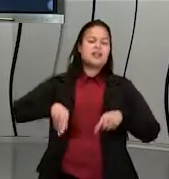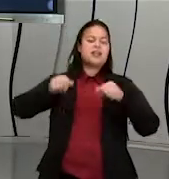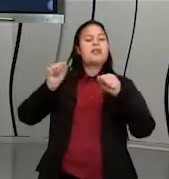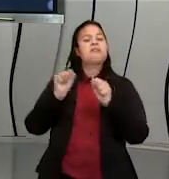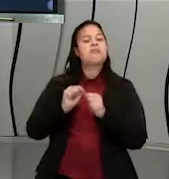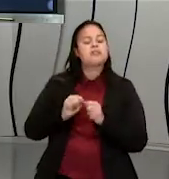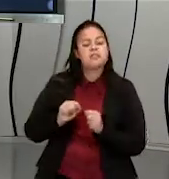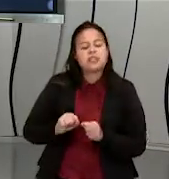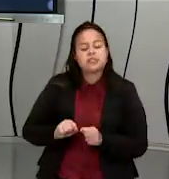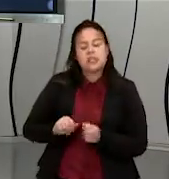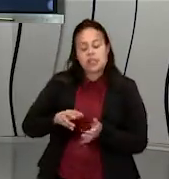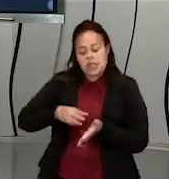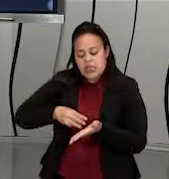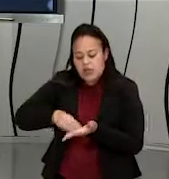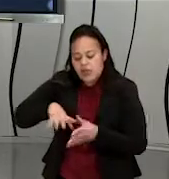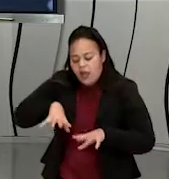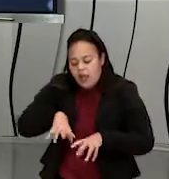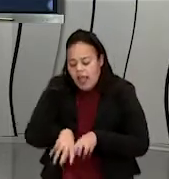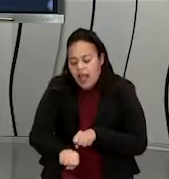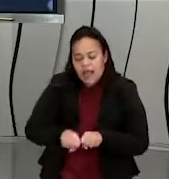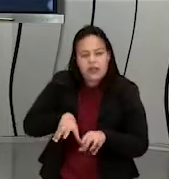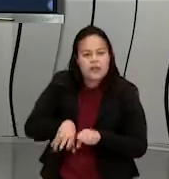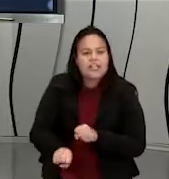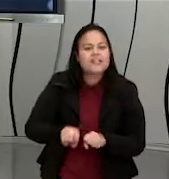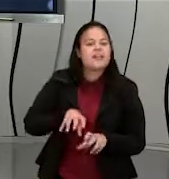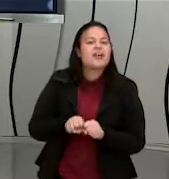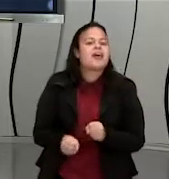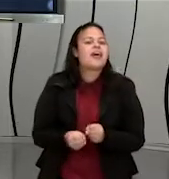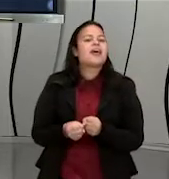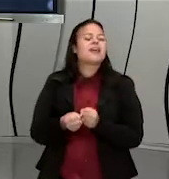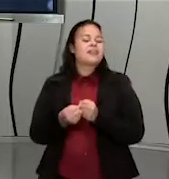fazer salgado esse mês. Eu vou comprar mais farinha para fazer